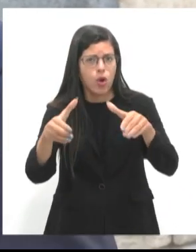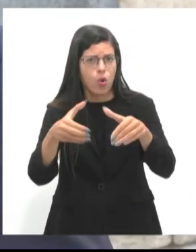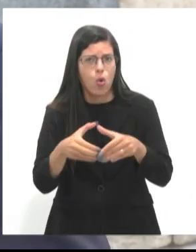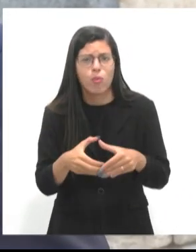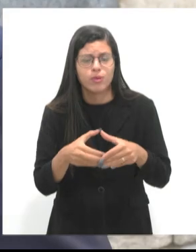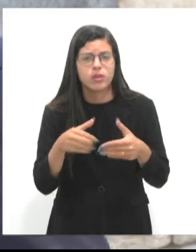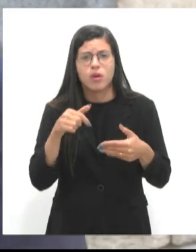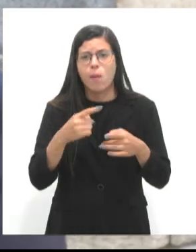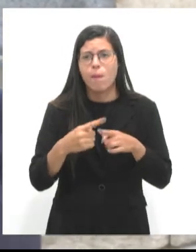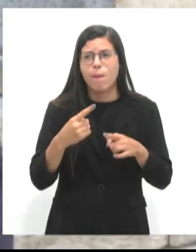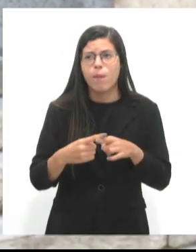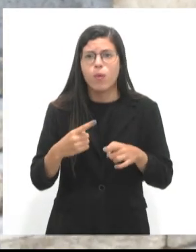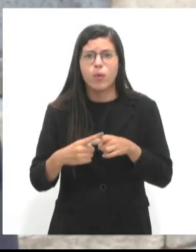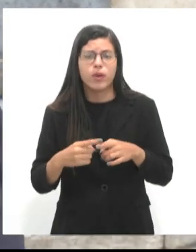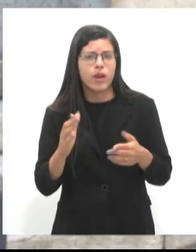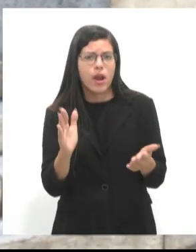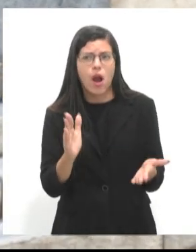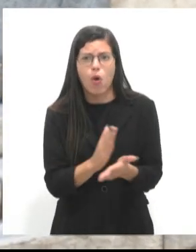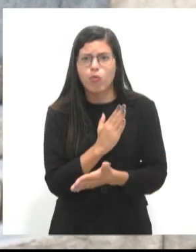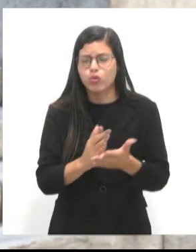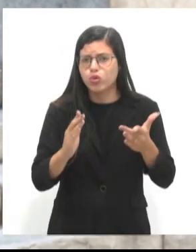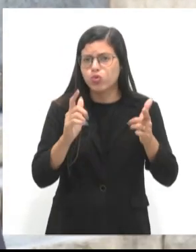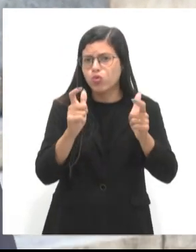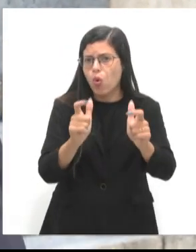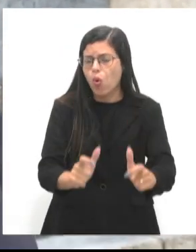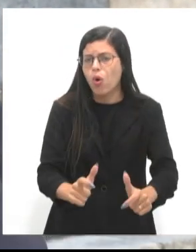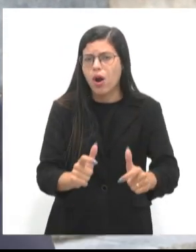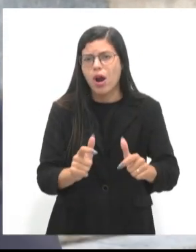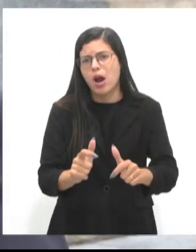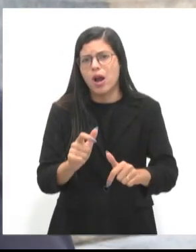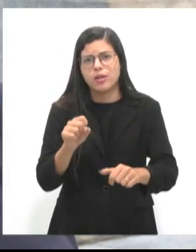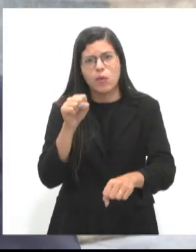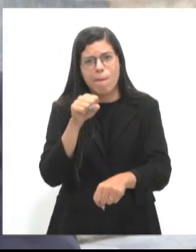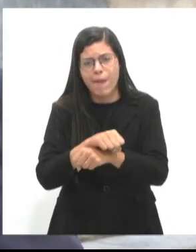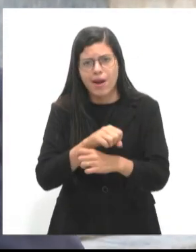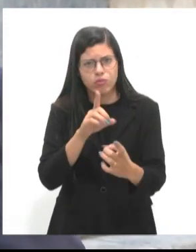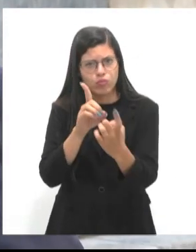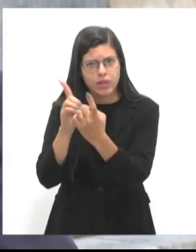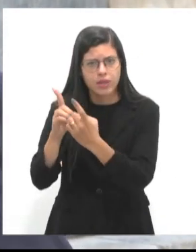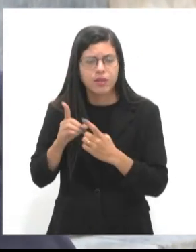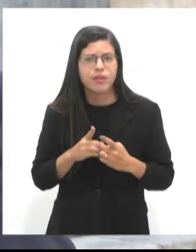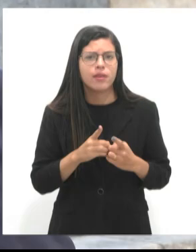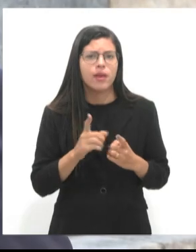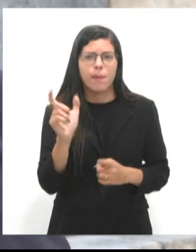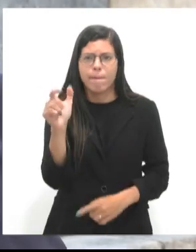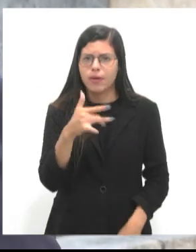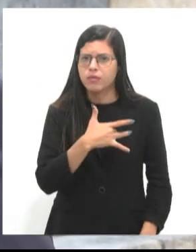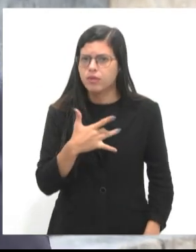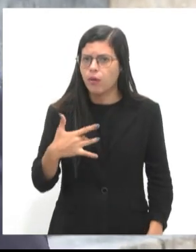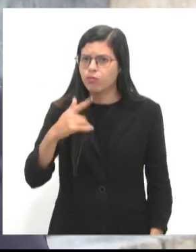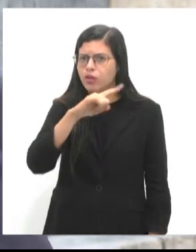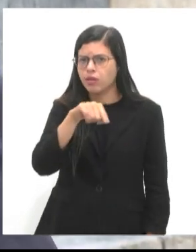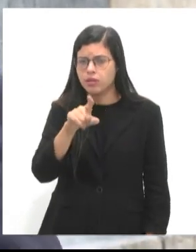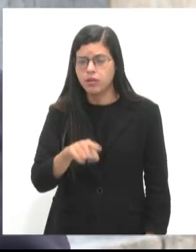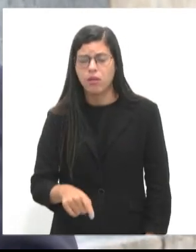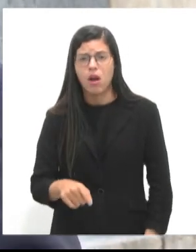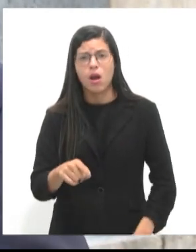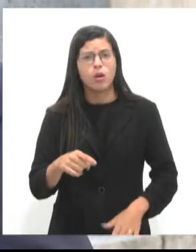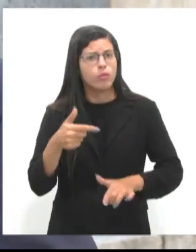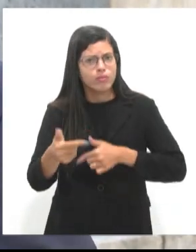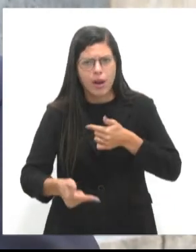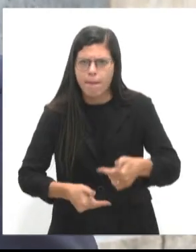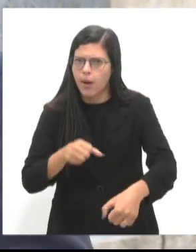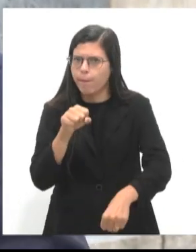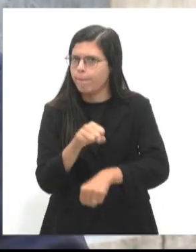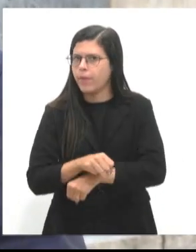sendo descredenciadas, porque os planos e os tratamentos assim interrompidos. Então o trabalho não para nessa condição,